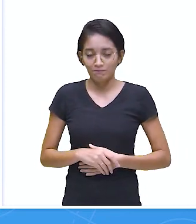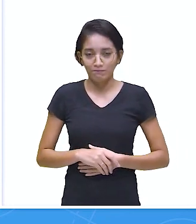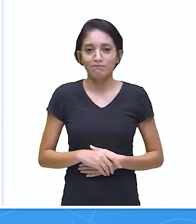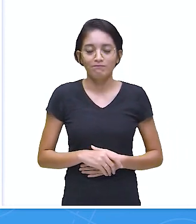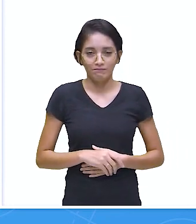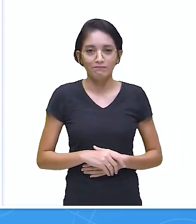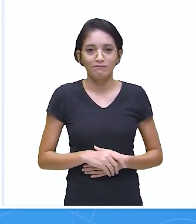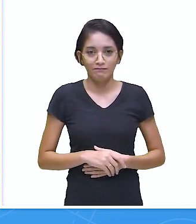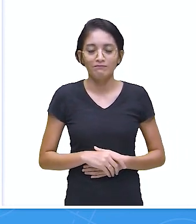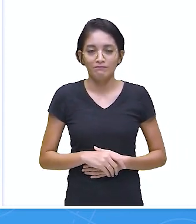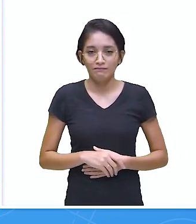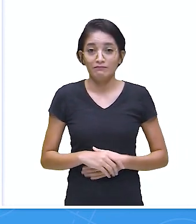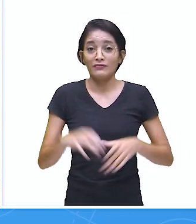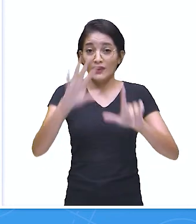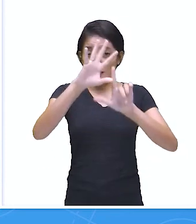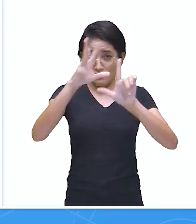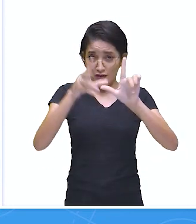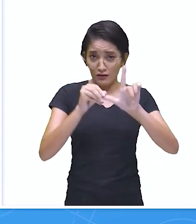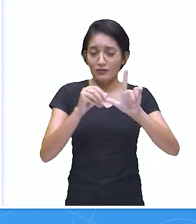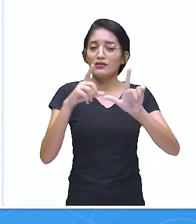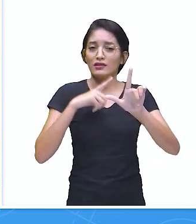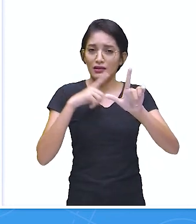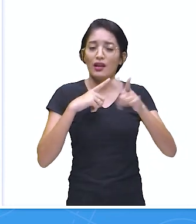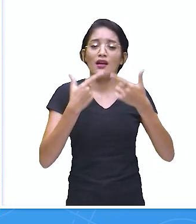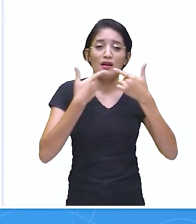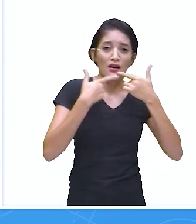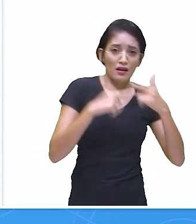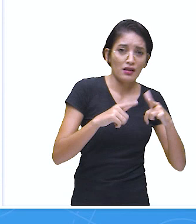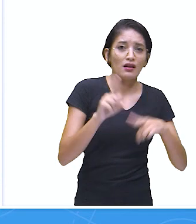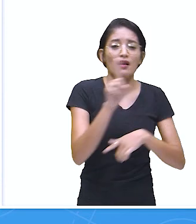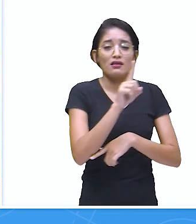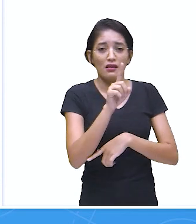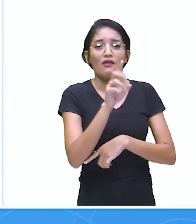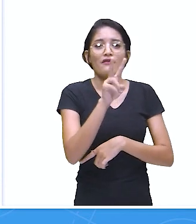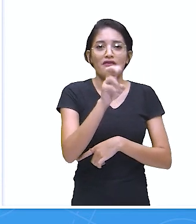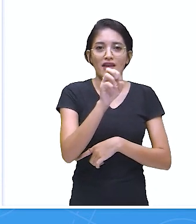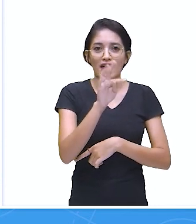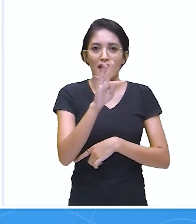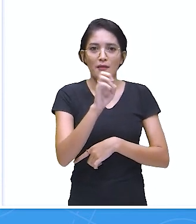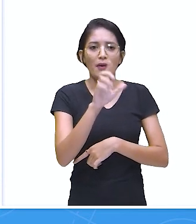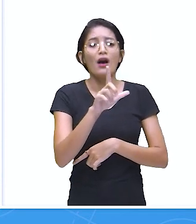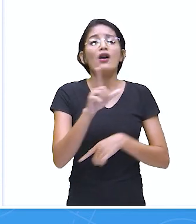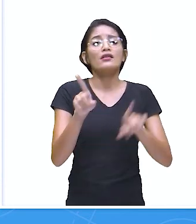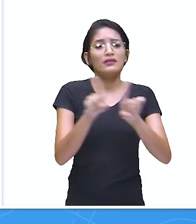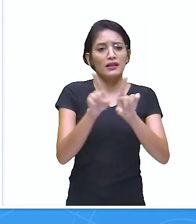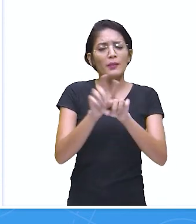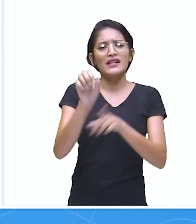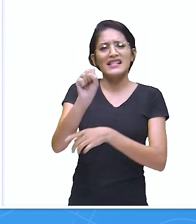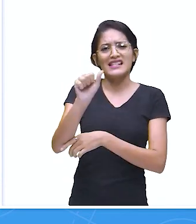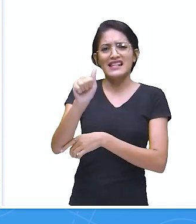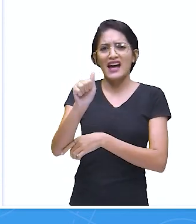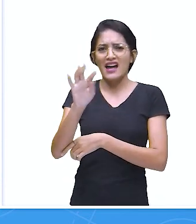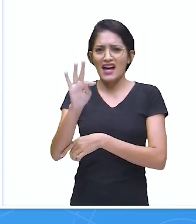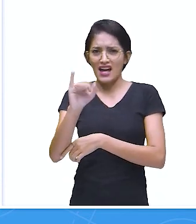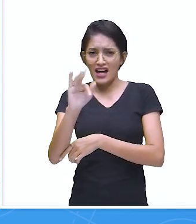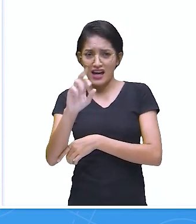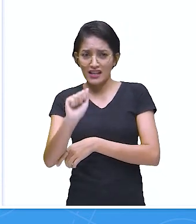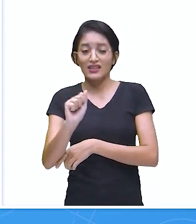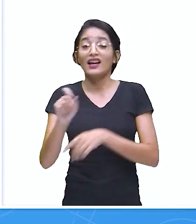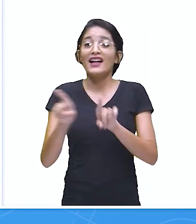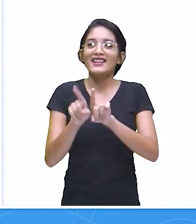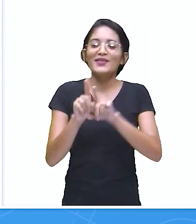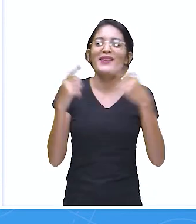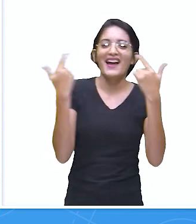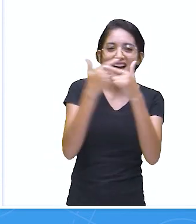o cartoon é constituído pela linguagem não verbal, ele vai trazer uma sátira, vai trazer humor